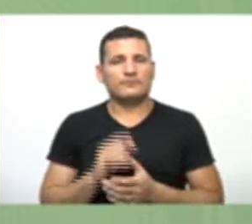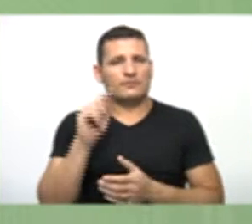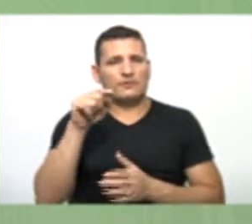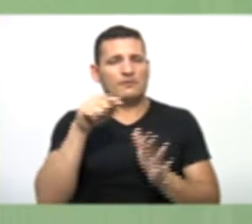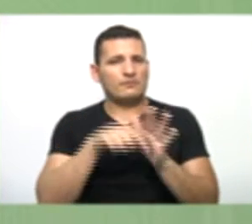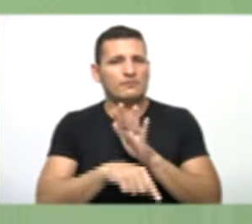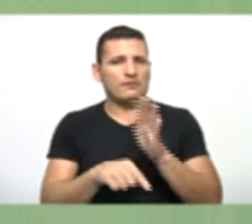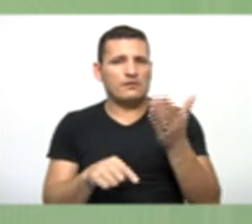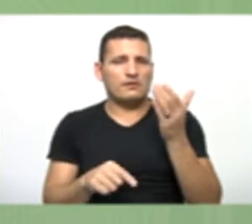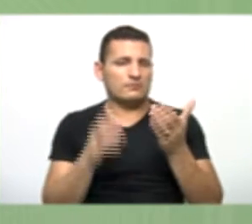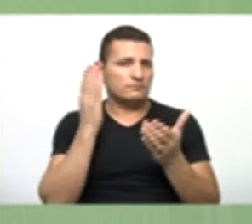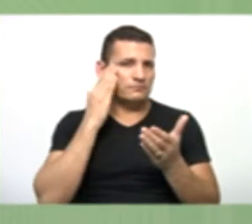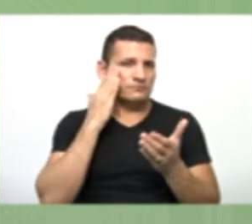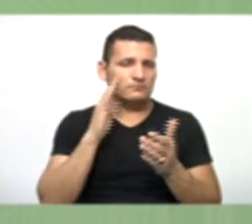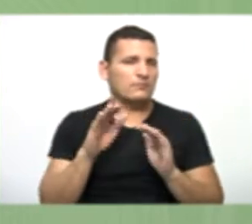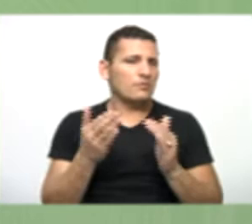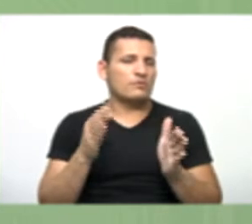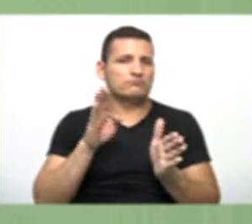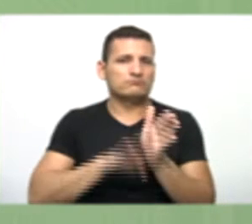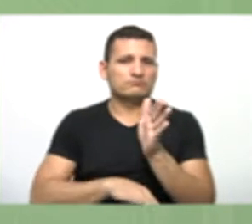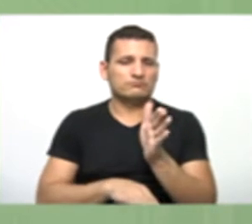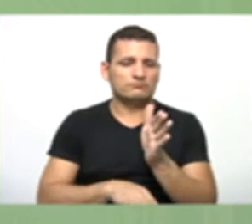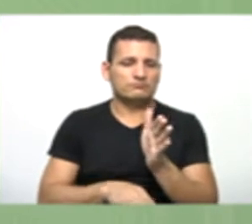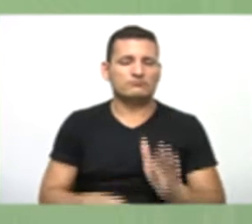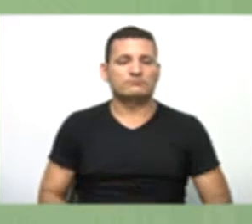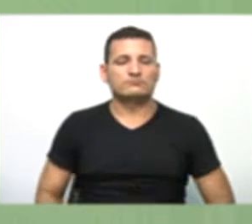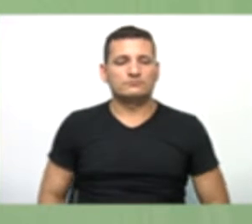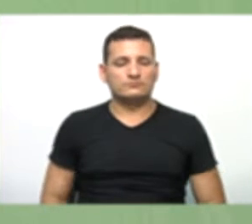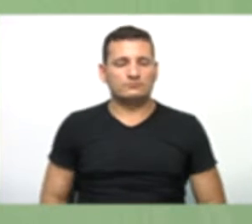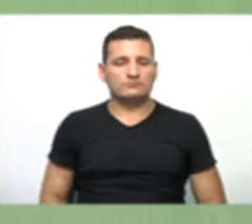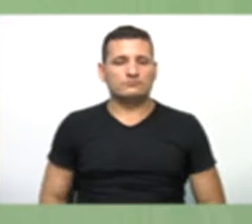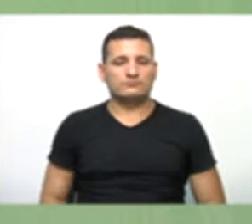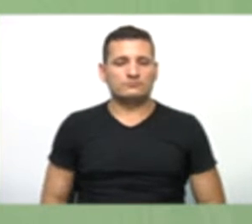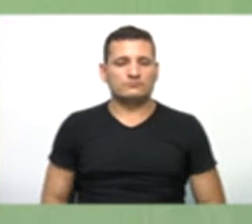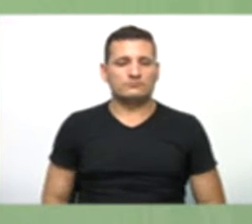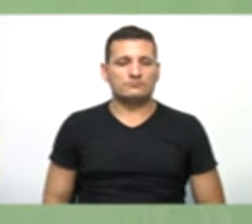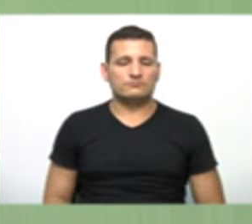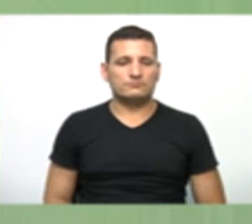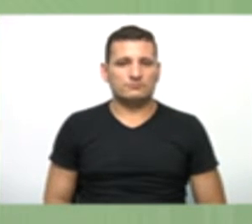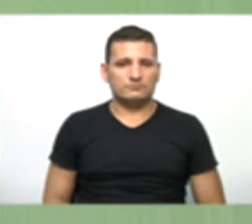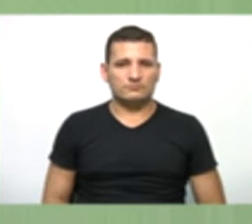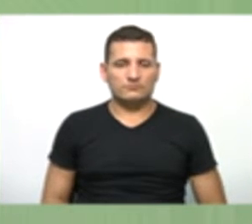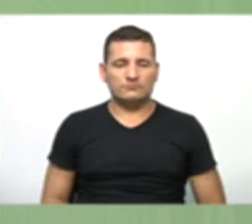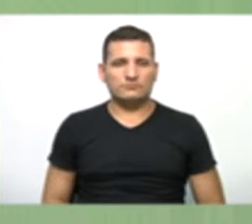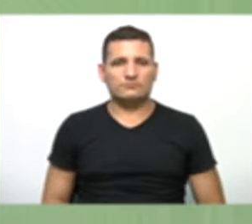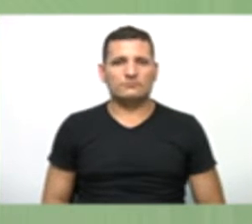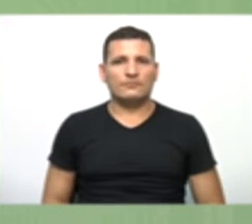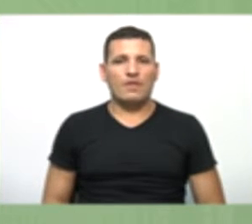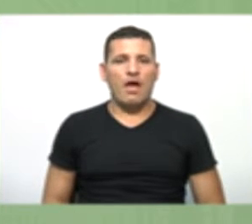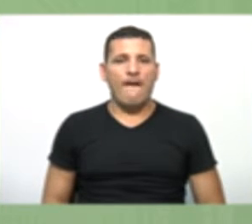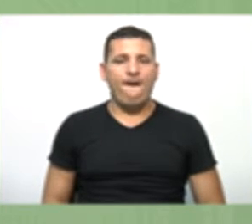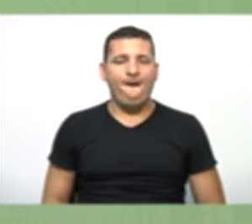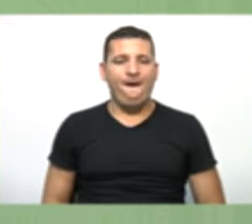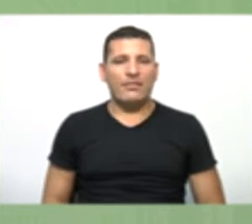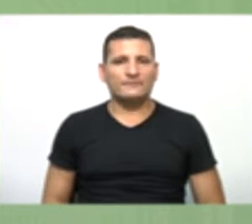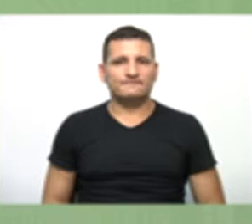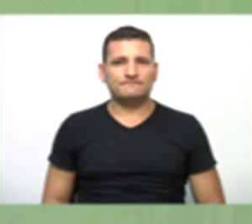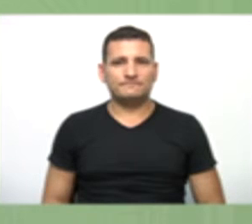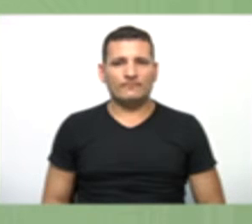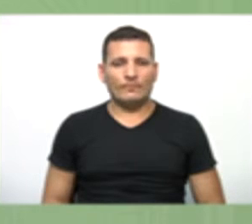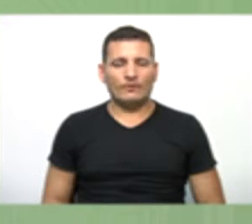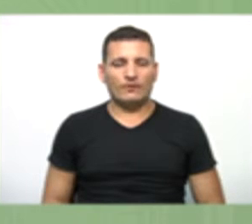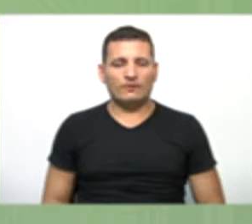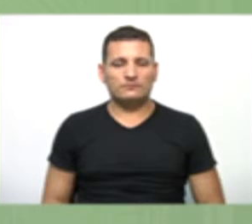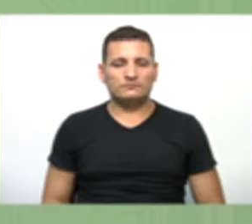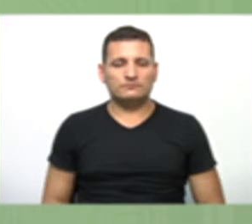qual é o desconto. Ele quer saber, então, qual é o valor desse DC. Esse é o meu X da questão. O